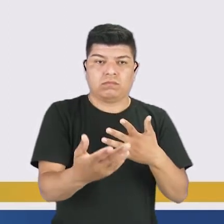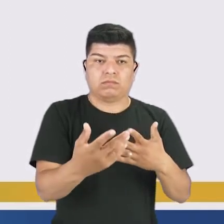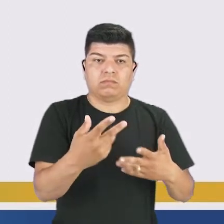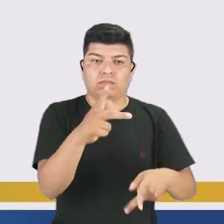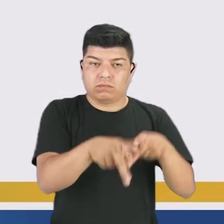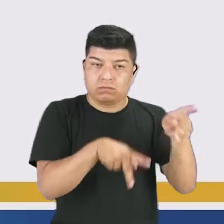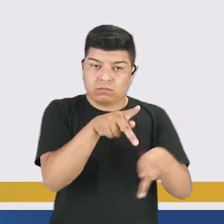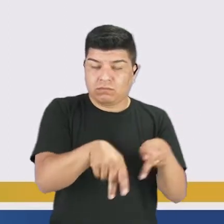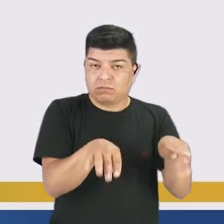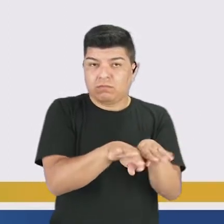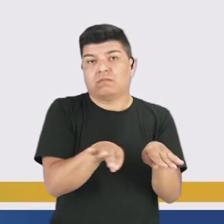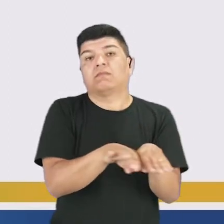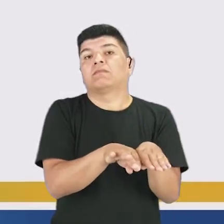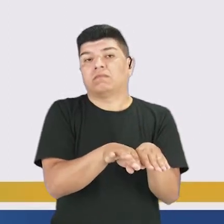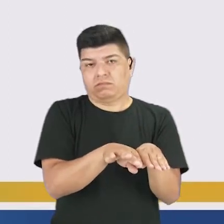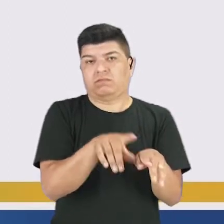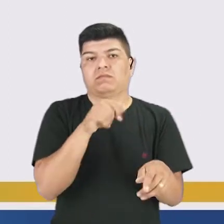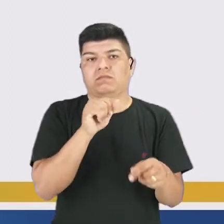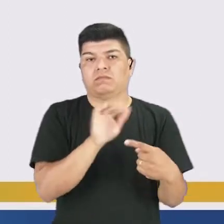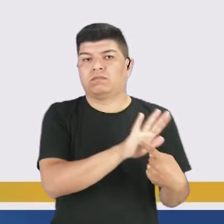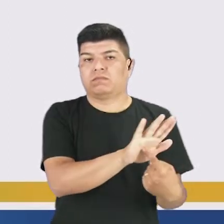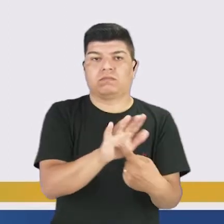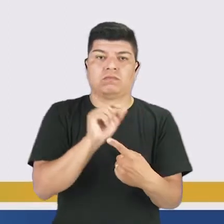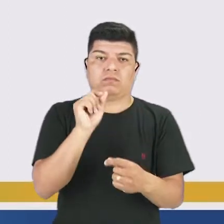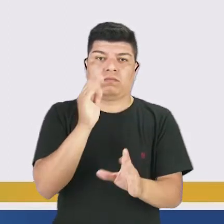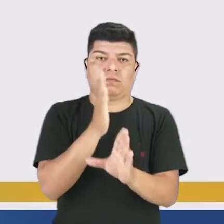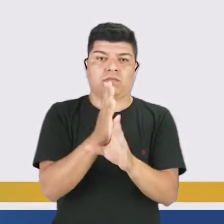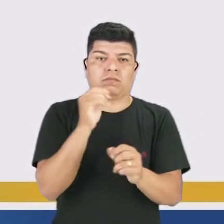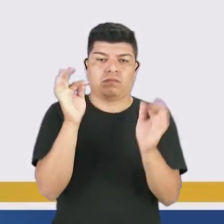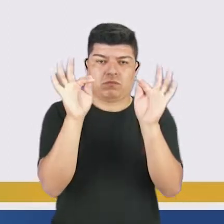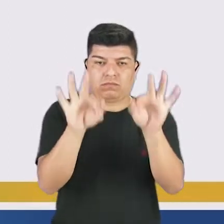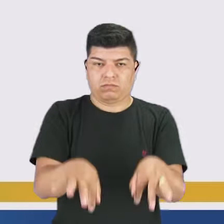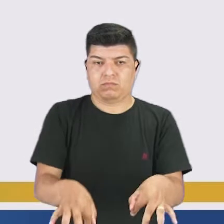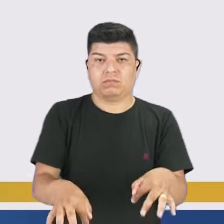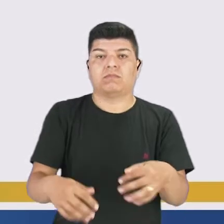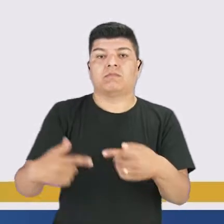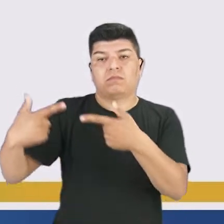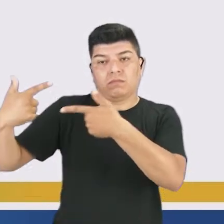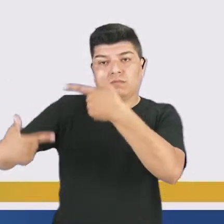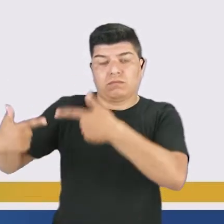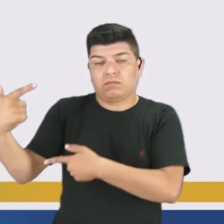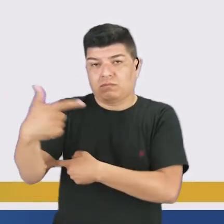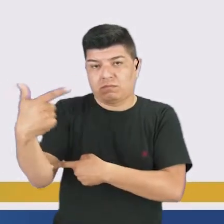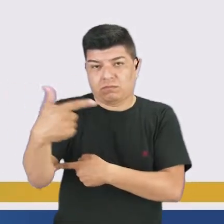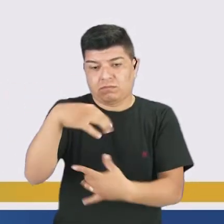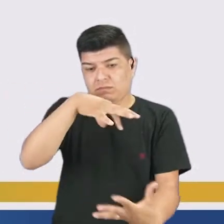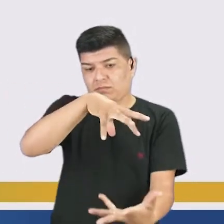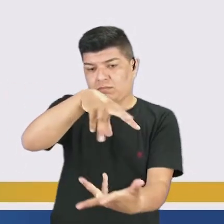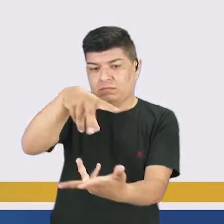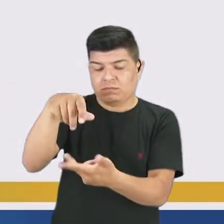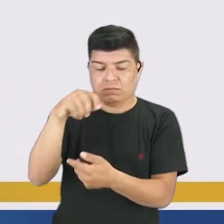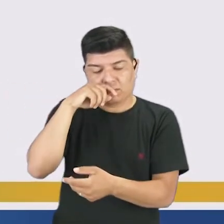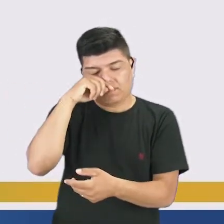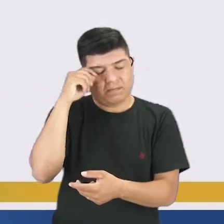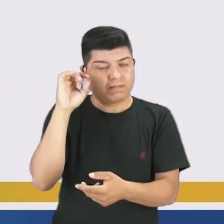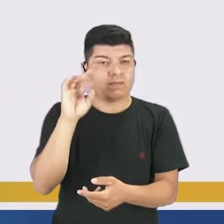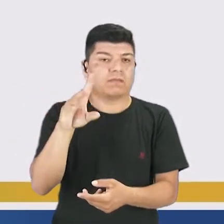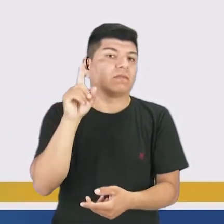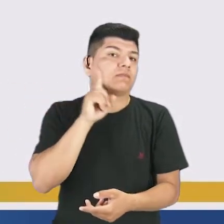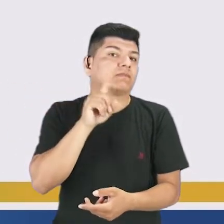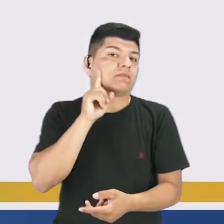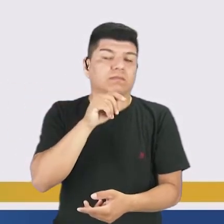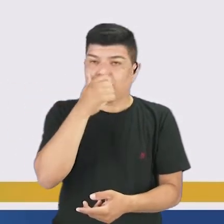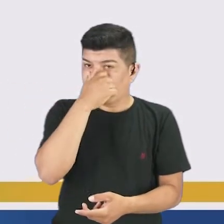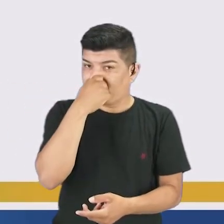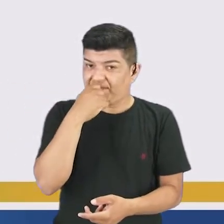populacional. Isso aí, reforço referente ao fim da Segunda Guerra Mundial. Mas apenas Estados